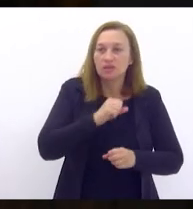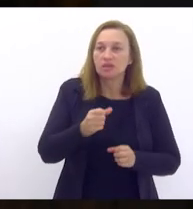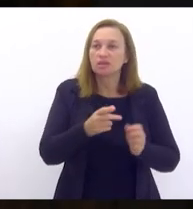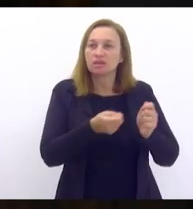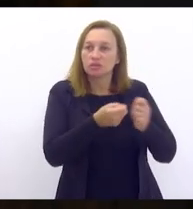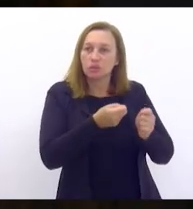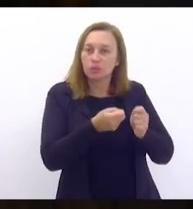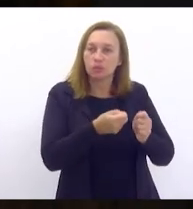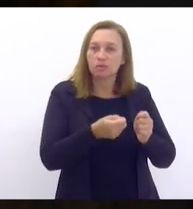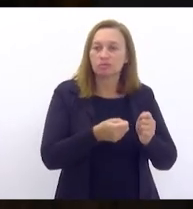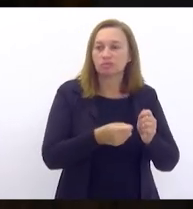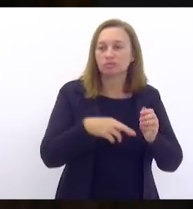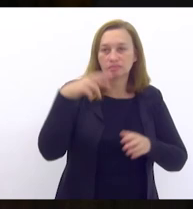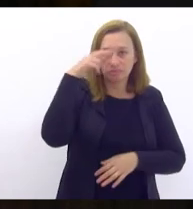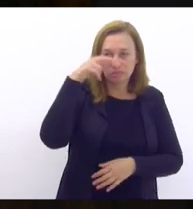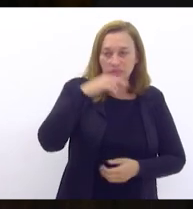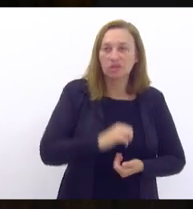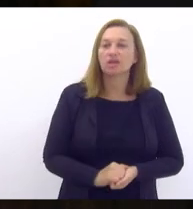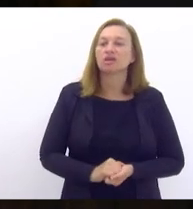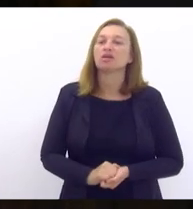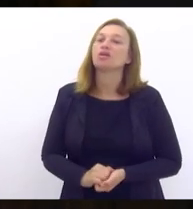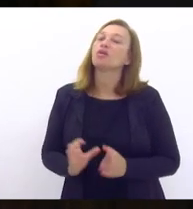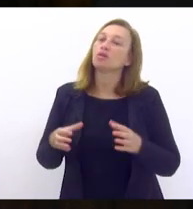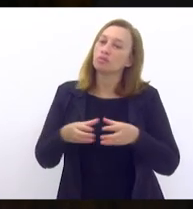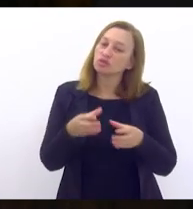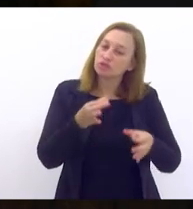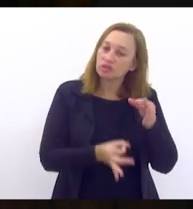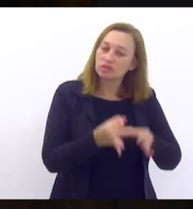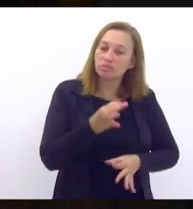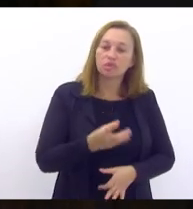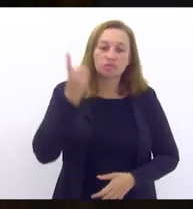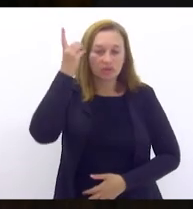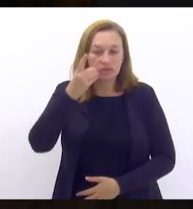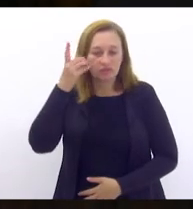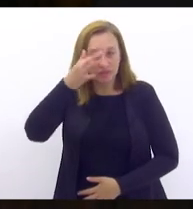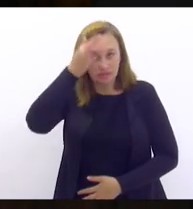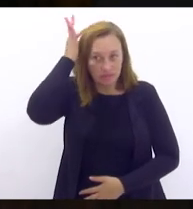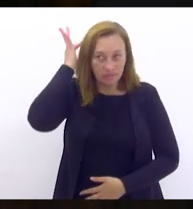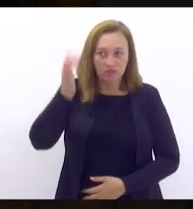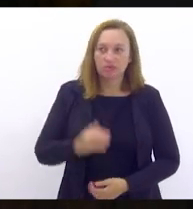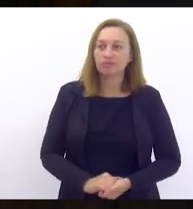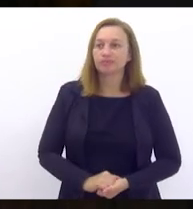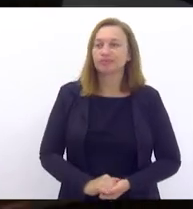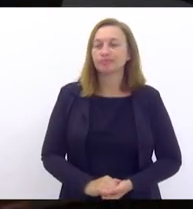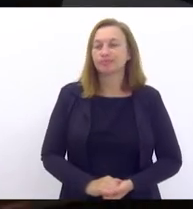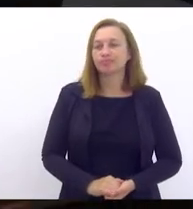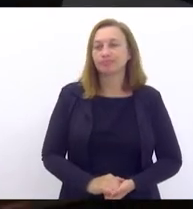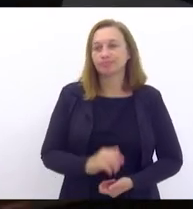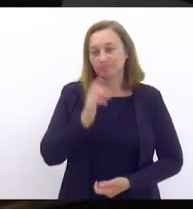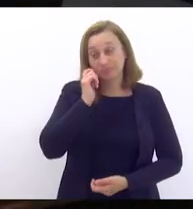Fiscalização Financeira e Controle. Para emitir parecer pela Comissão de Constituição e Justiça, deputado Fred Pacheco.